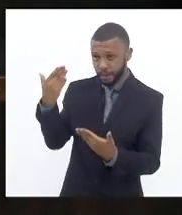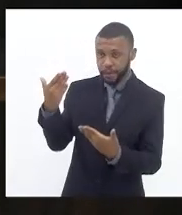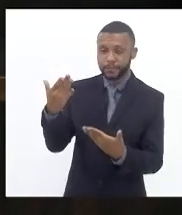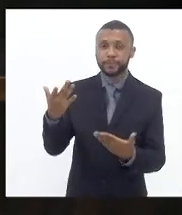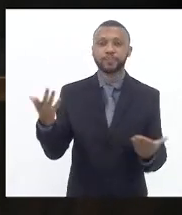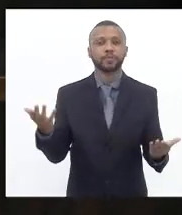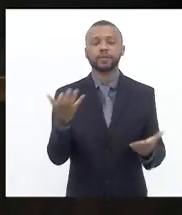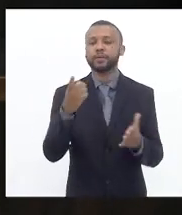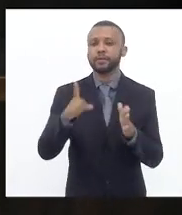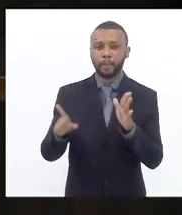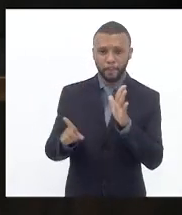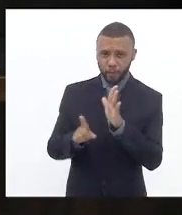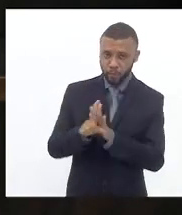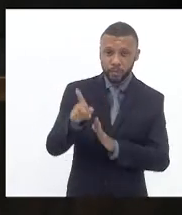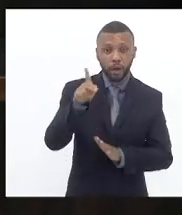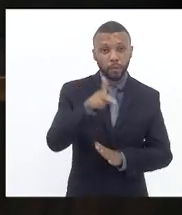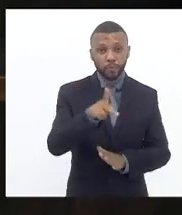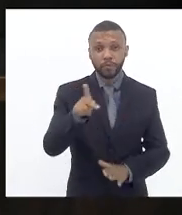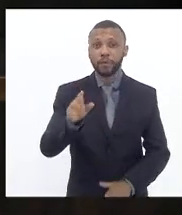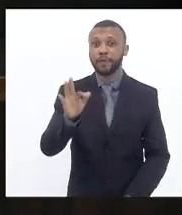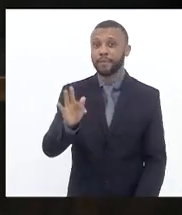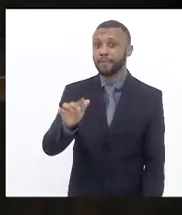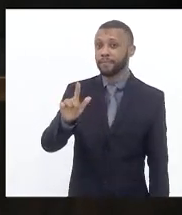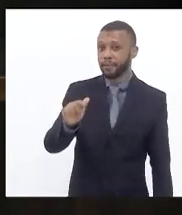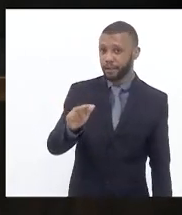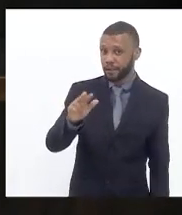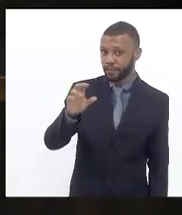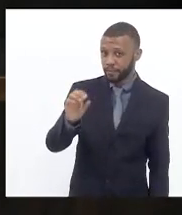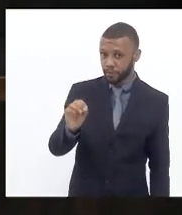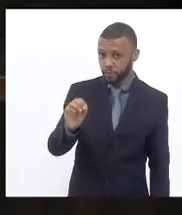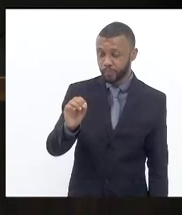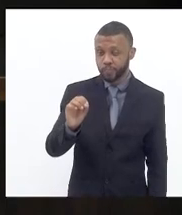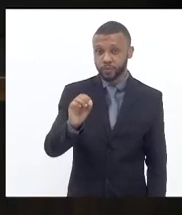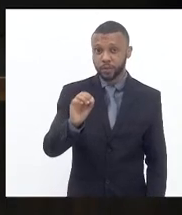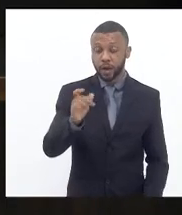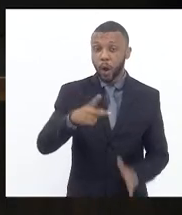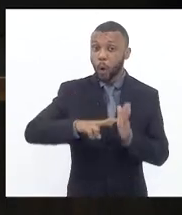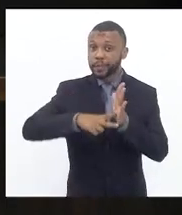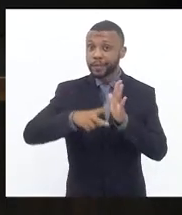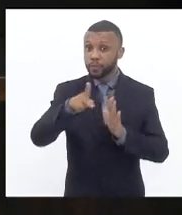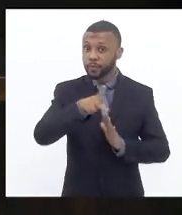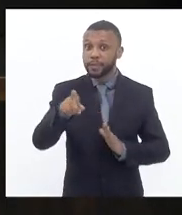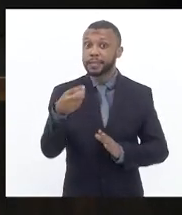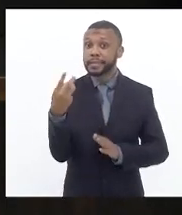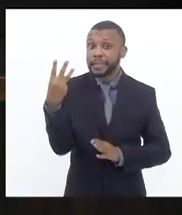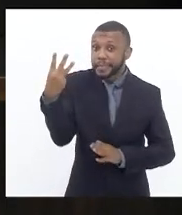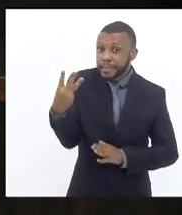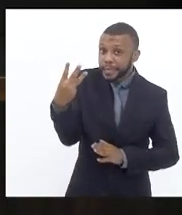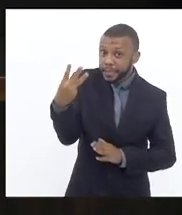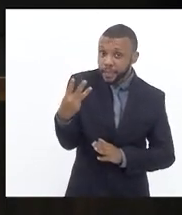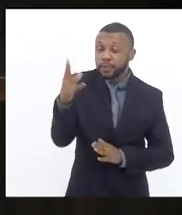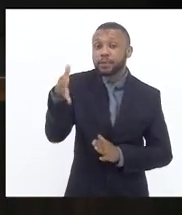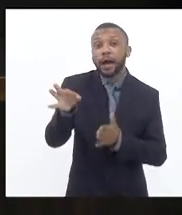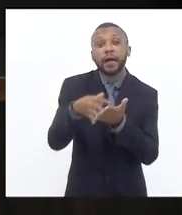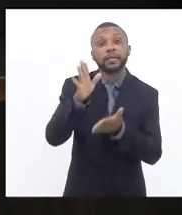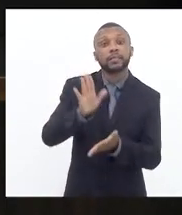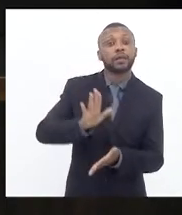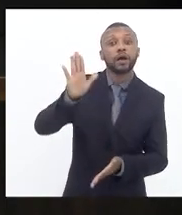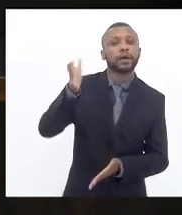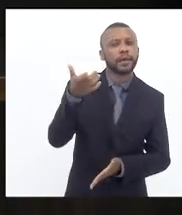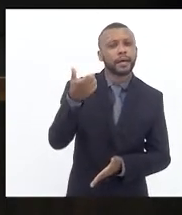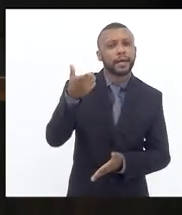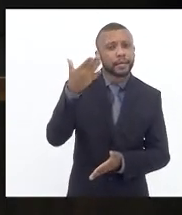ao professor Flávio Lopes é porque o Sepe três se inscreveram pelo CEP é o terceiro quero